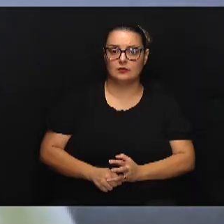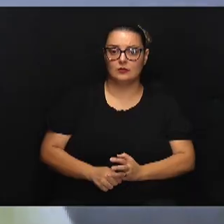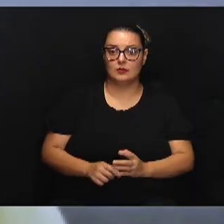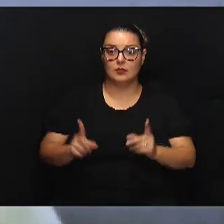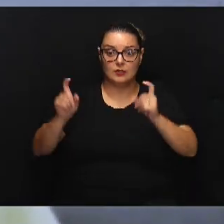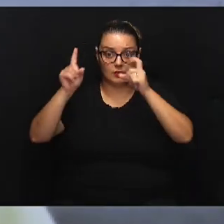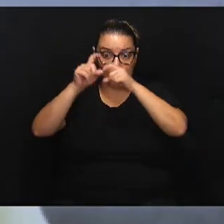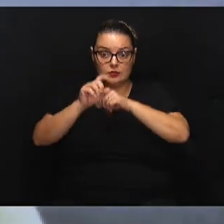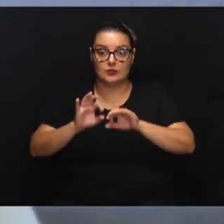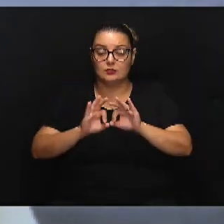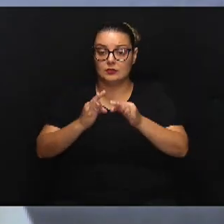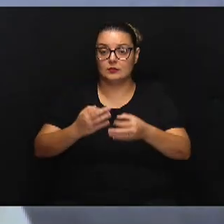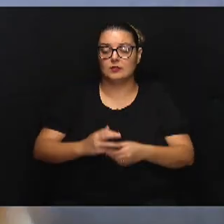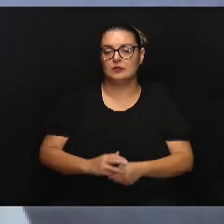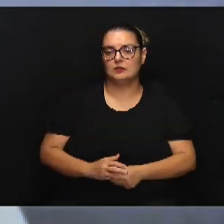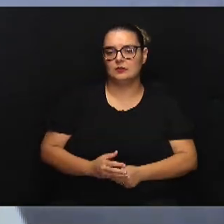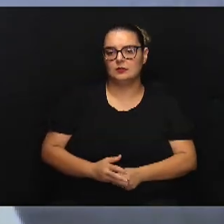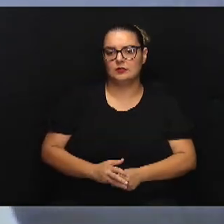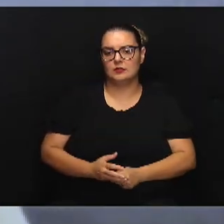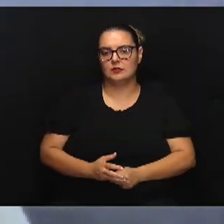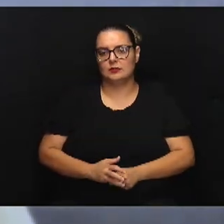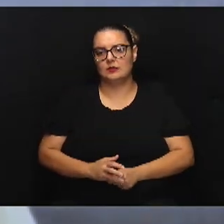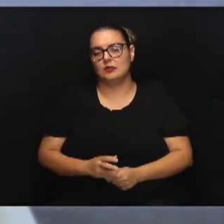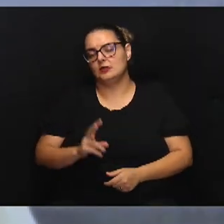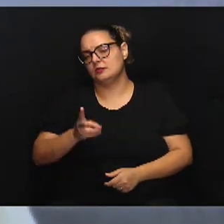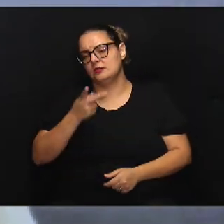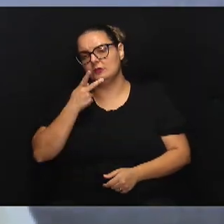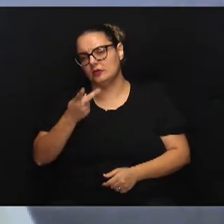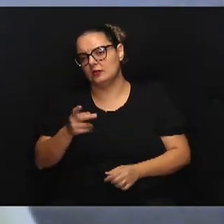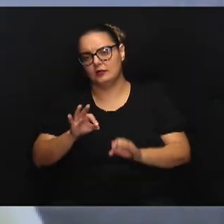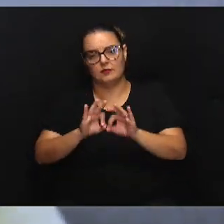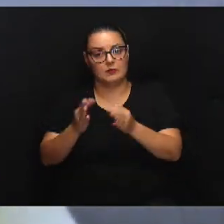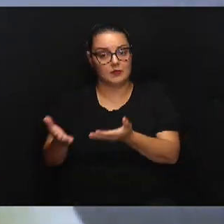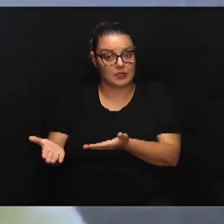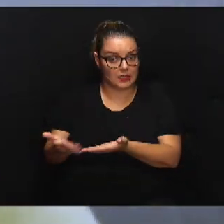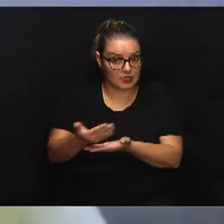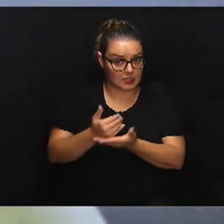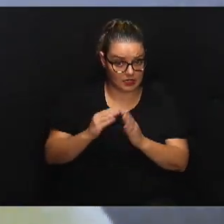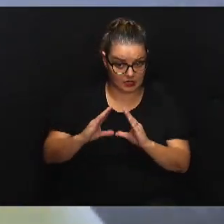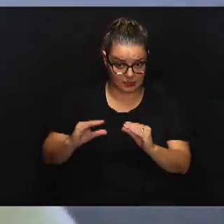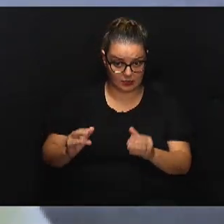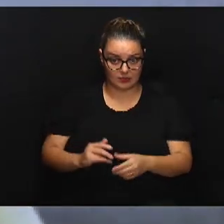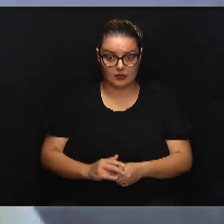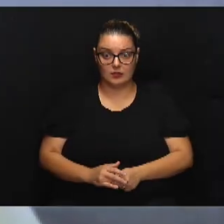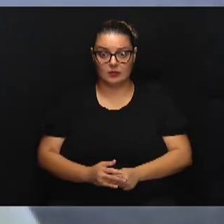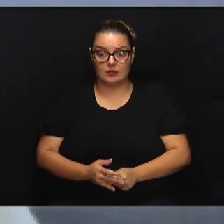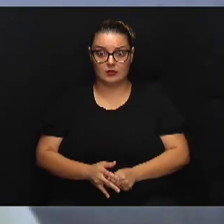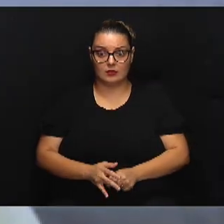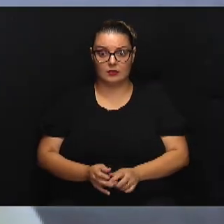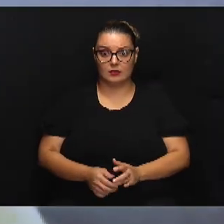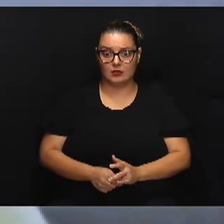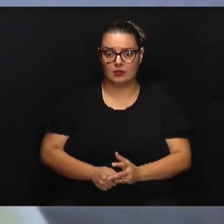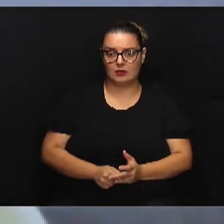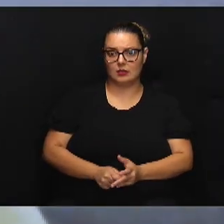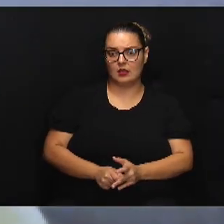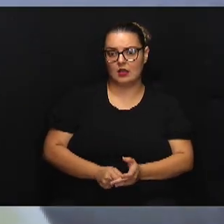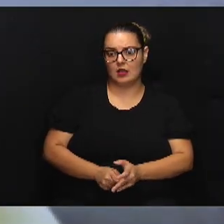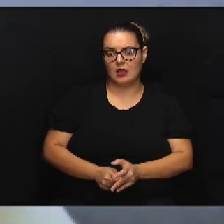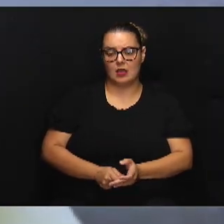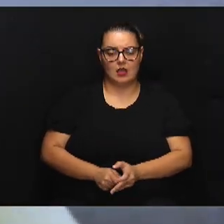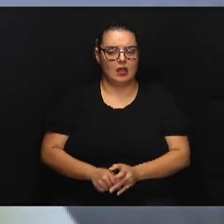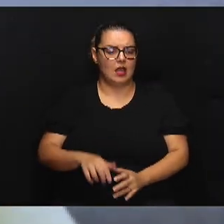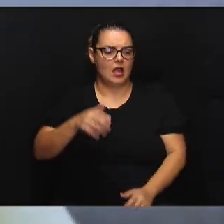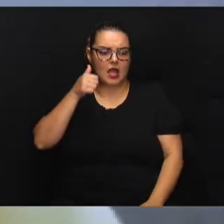desafio da família. Família, eu sempre digo sempre assim, família a gente tem que acolher. A senhora não sabe a dificuldade que é a